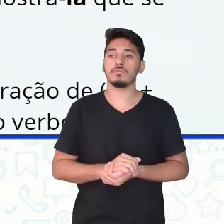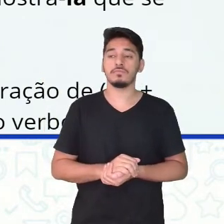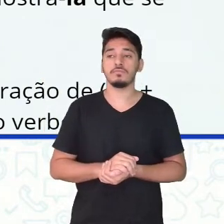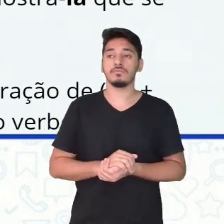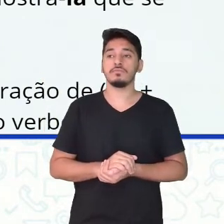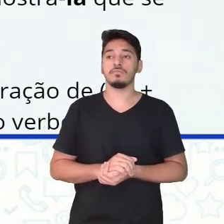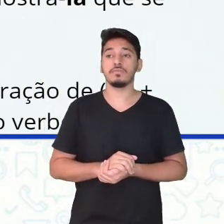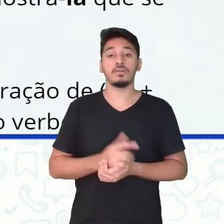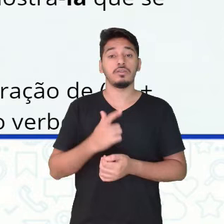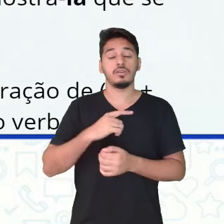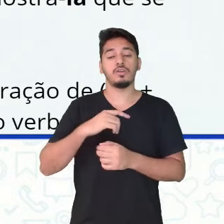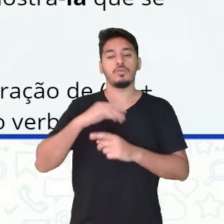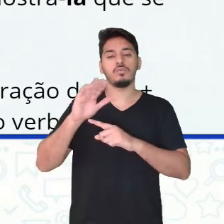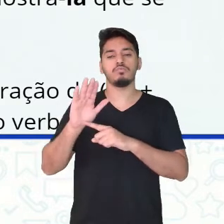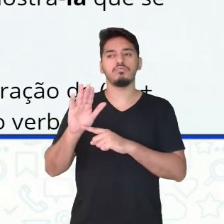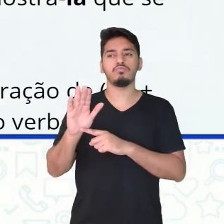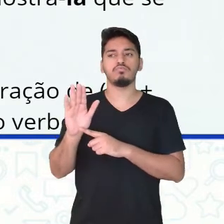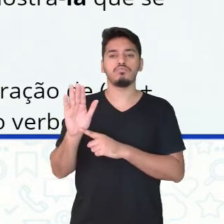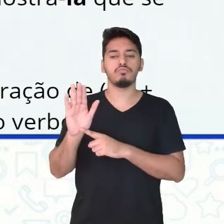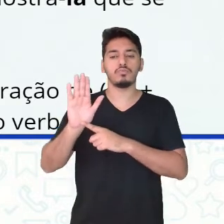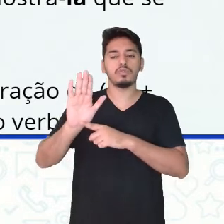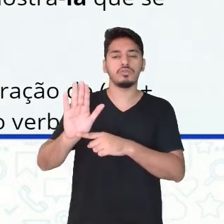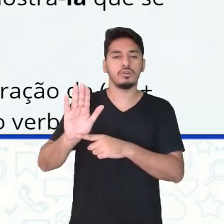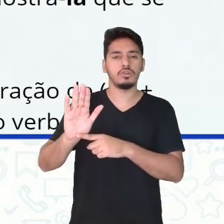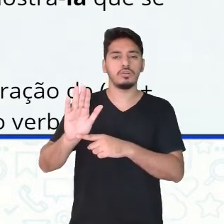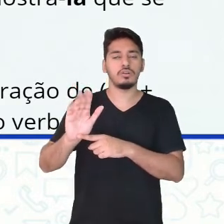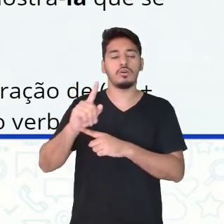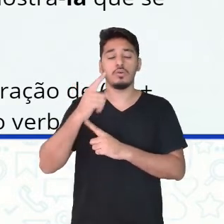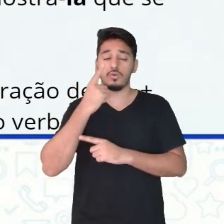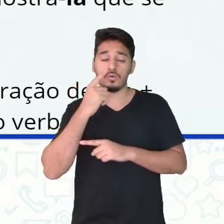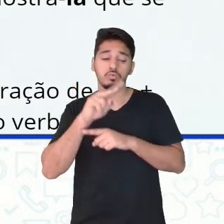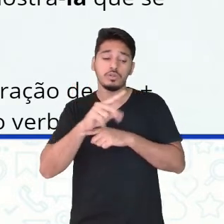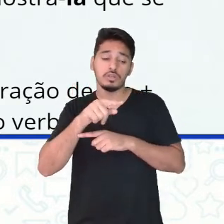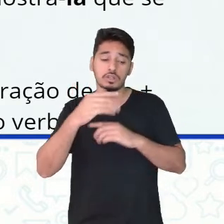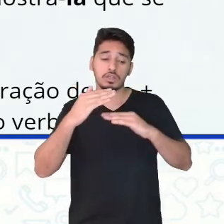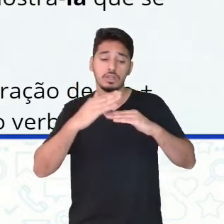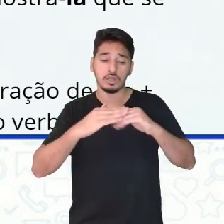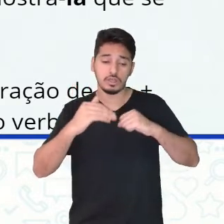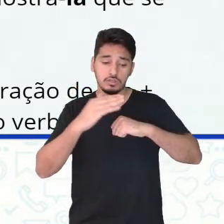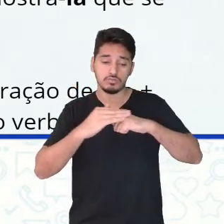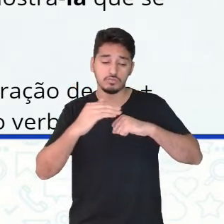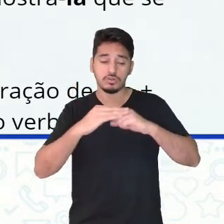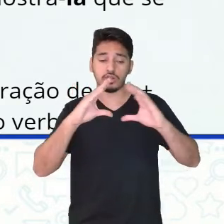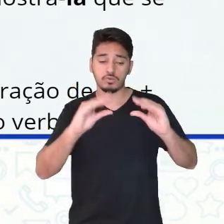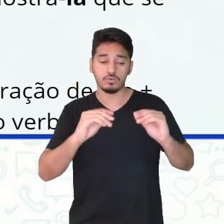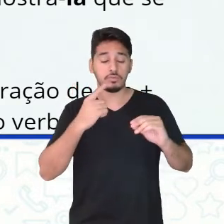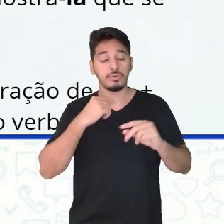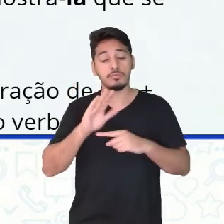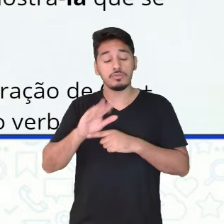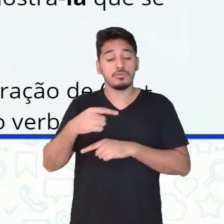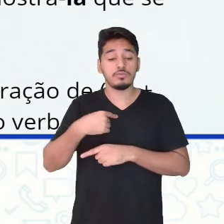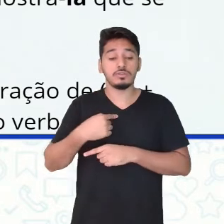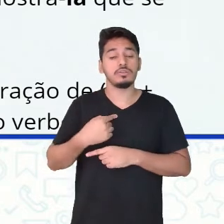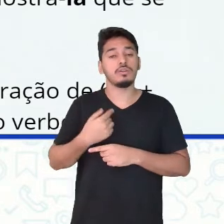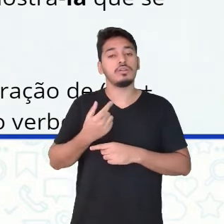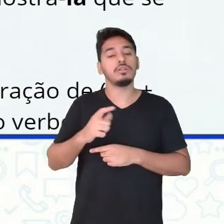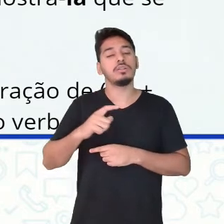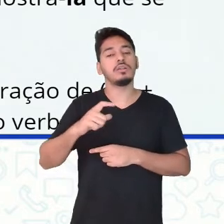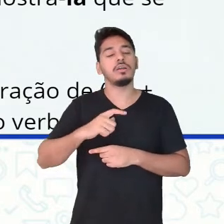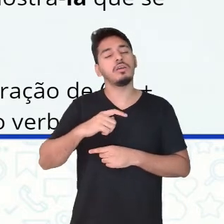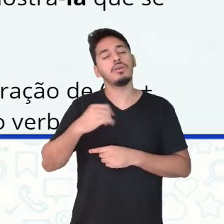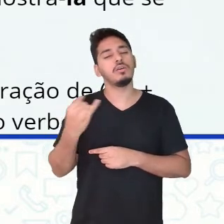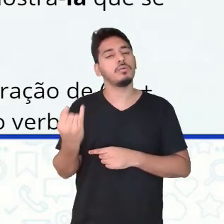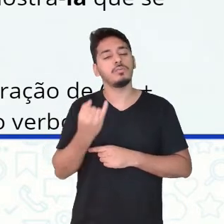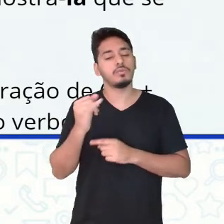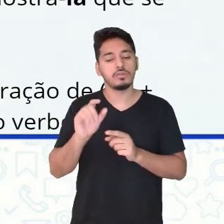eu tenho mostrá-la. Cuida dela durante a noite para mostrá-la que se importa. Mostrar a quem? Mostrar